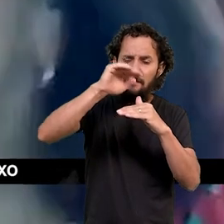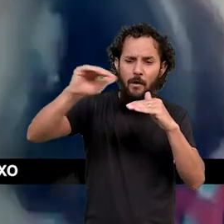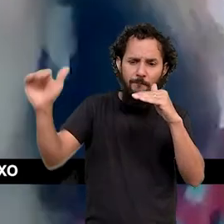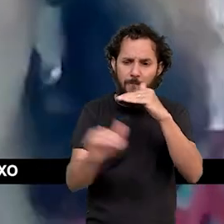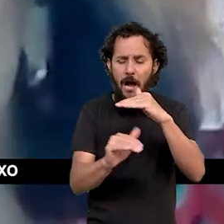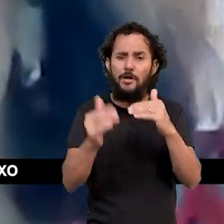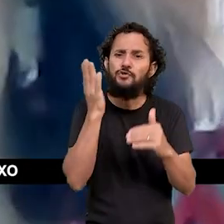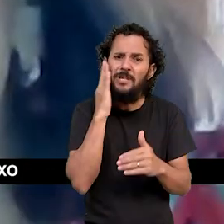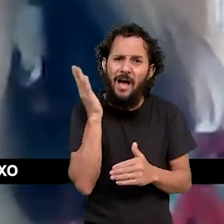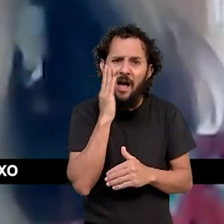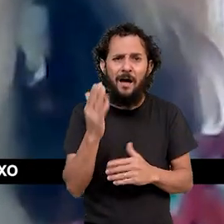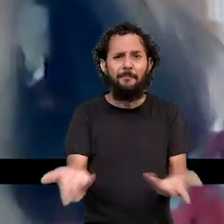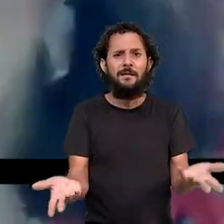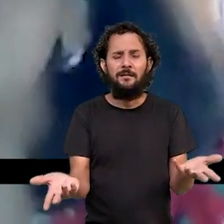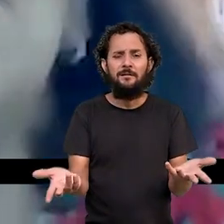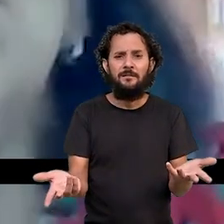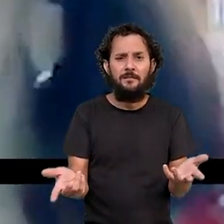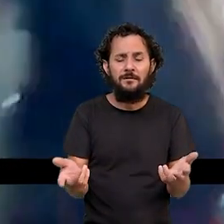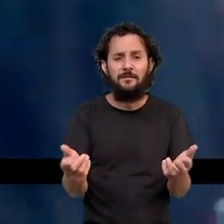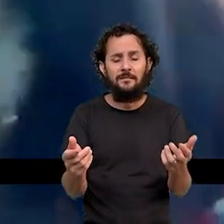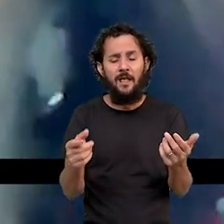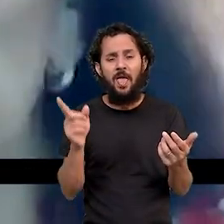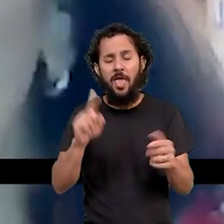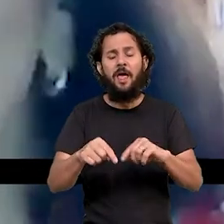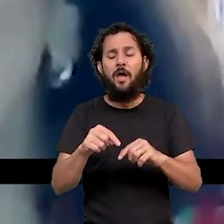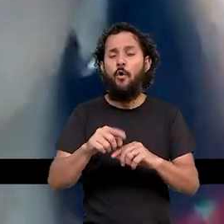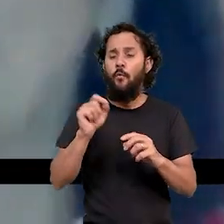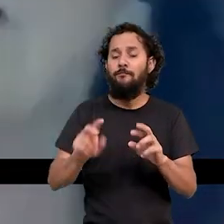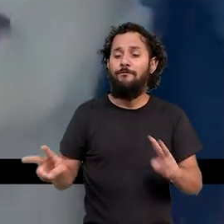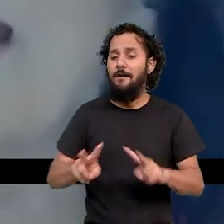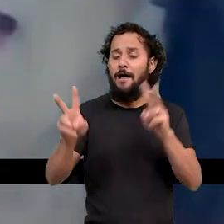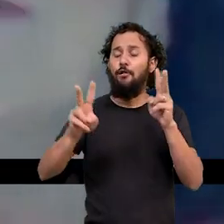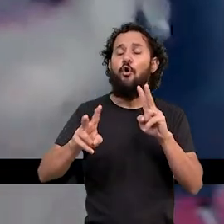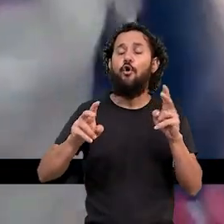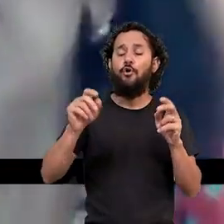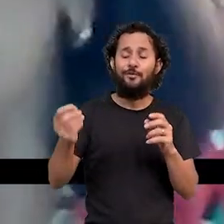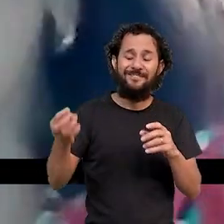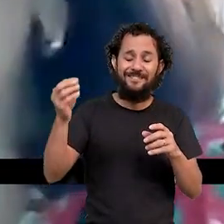o que está embaixo, os atributos dos objetos, o que é